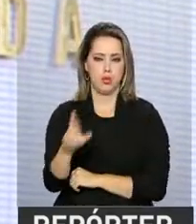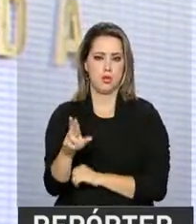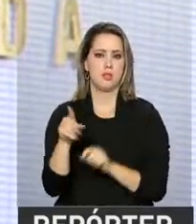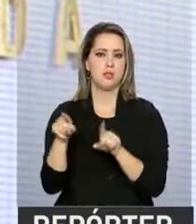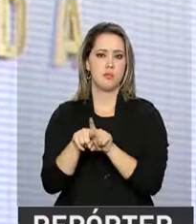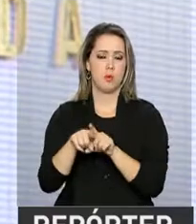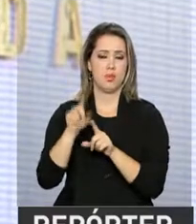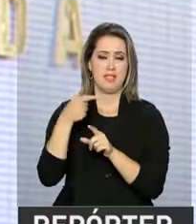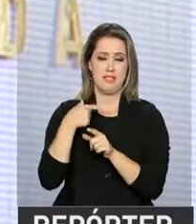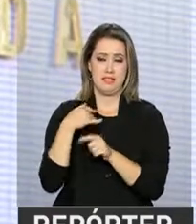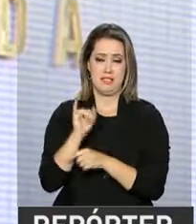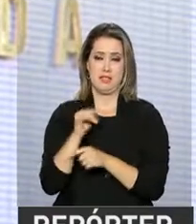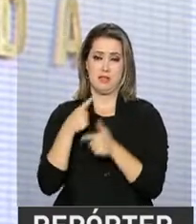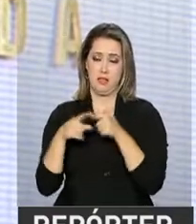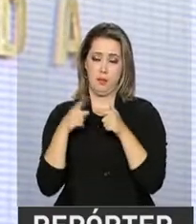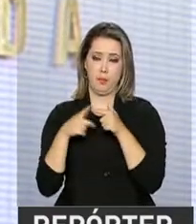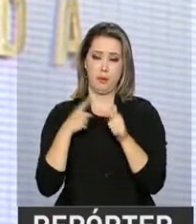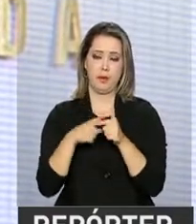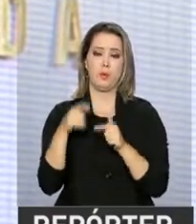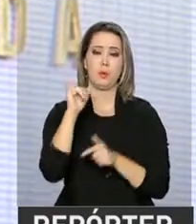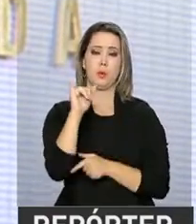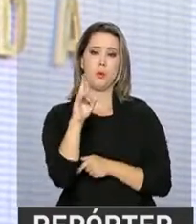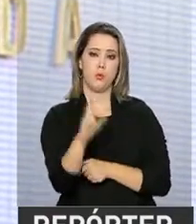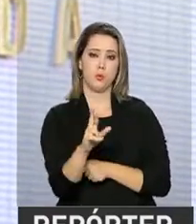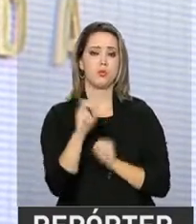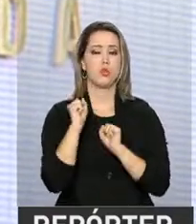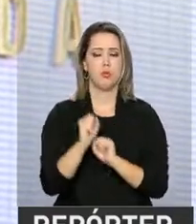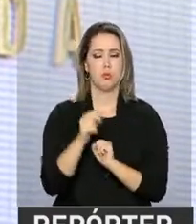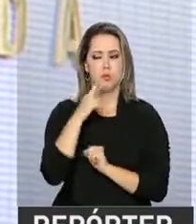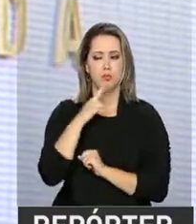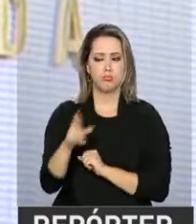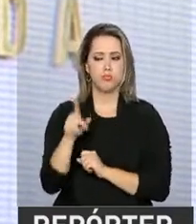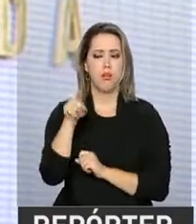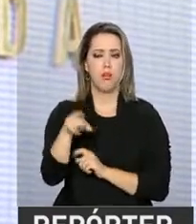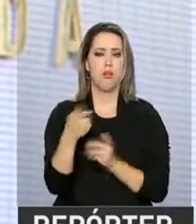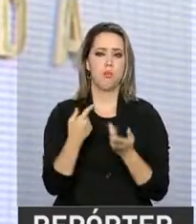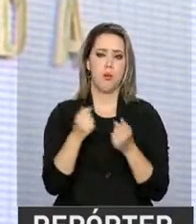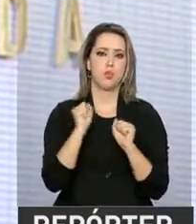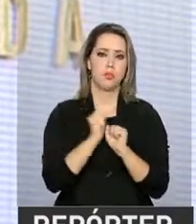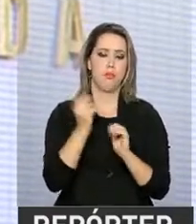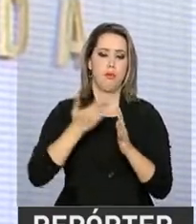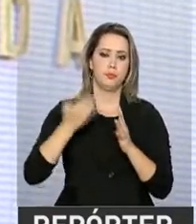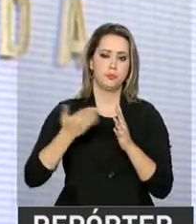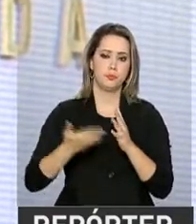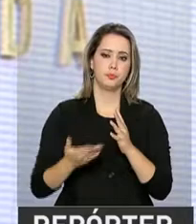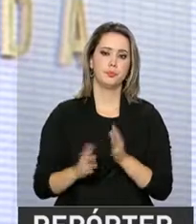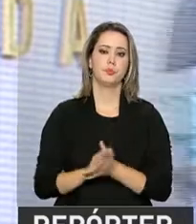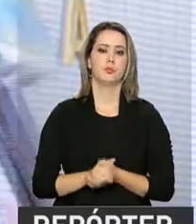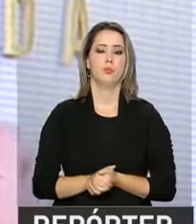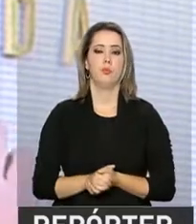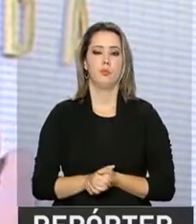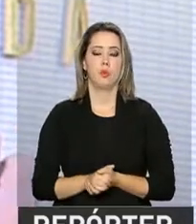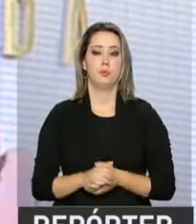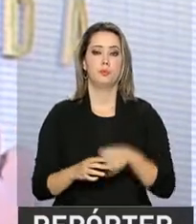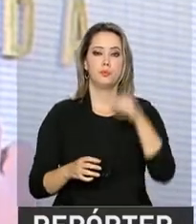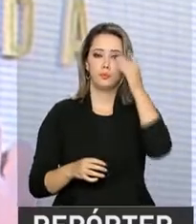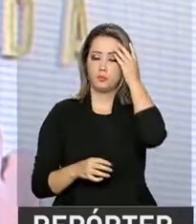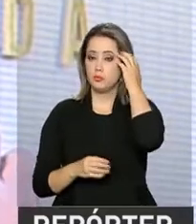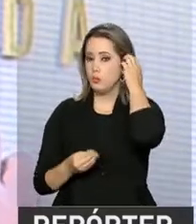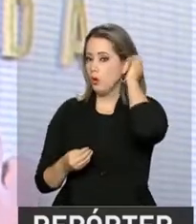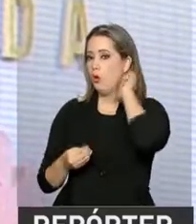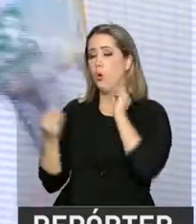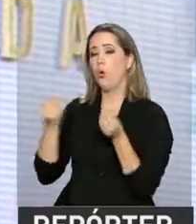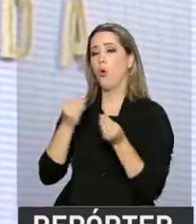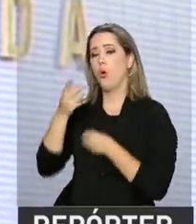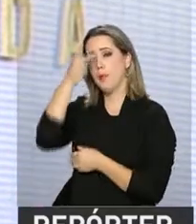pendência da malha, e essa diferença de imposto ele pode sim incluir no Programa Especial de Regularização Tributária. E como que é feita a adesão